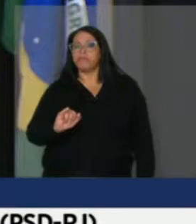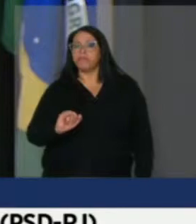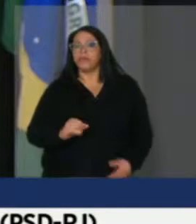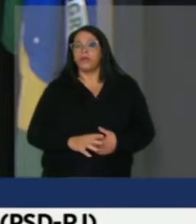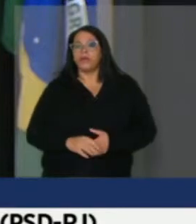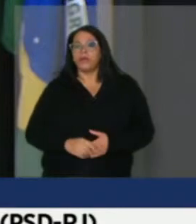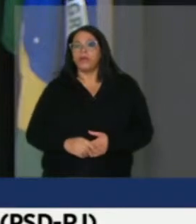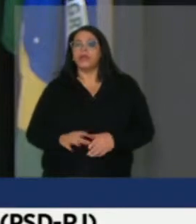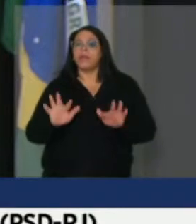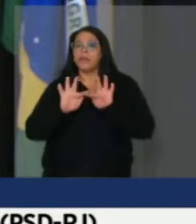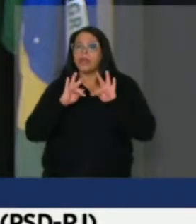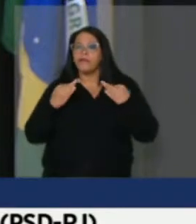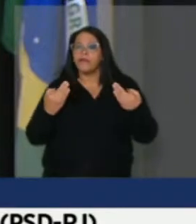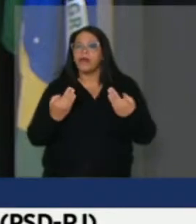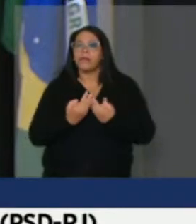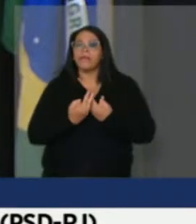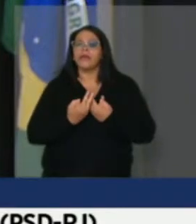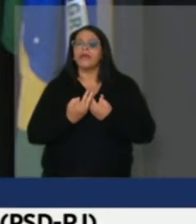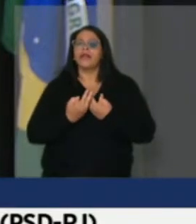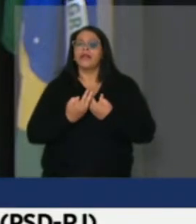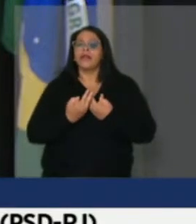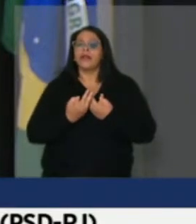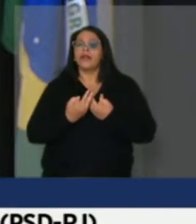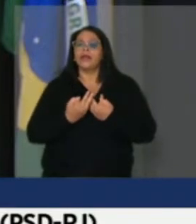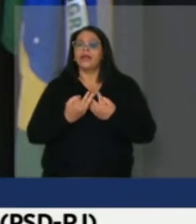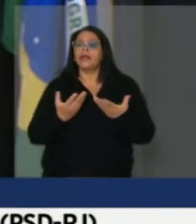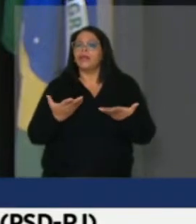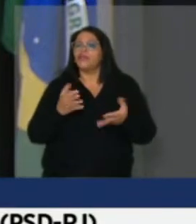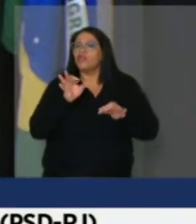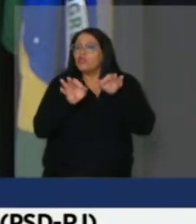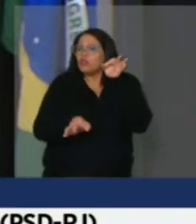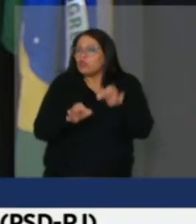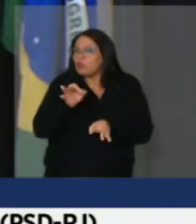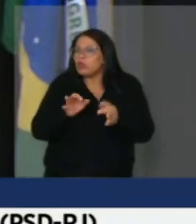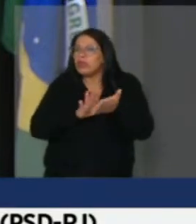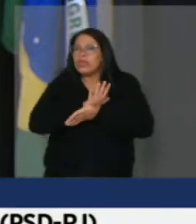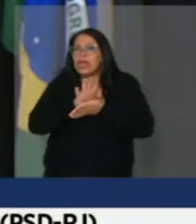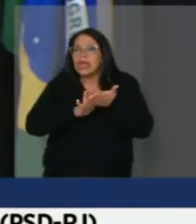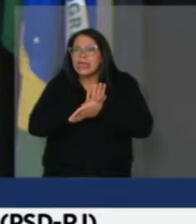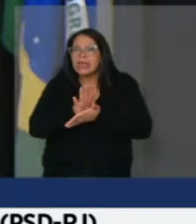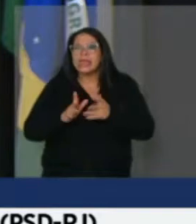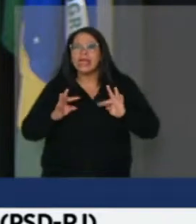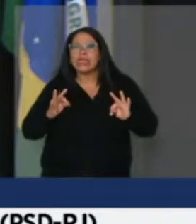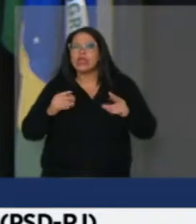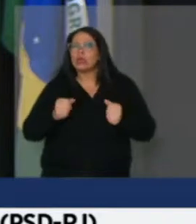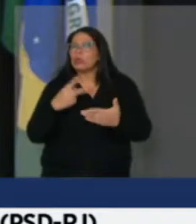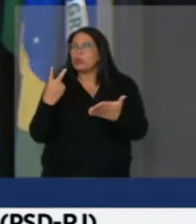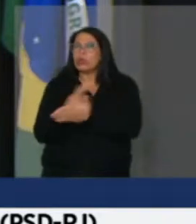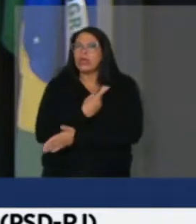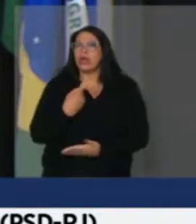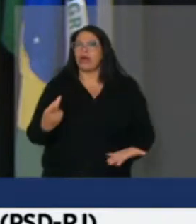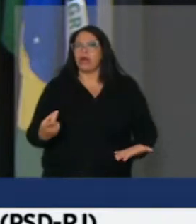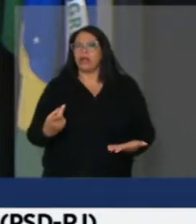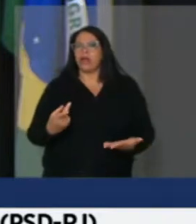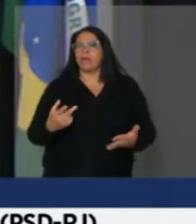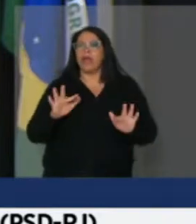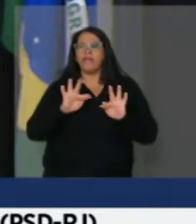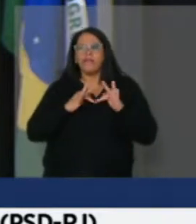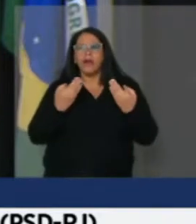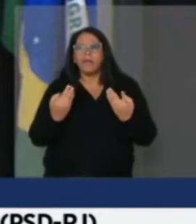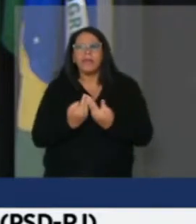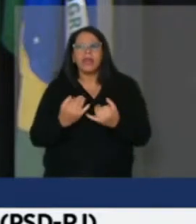e da minha família, que está sendo injustiçada também com tudo que está acontecendo. A minha família